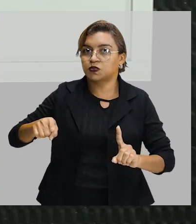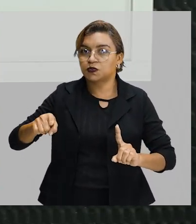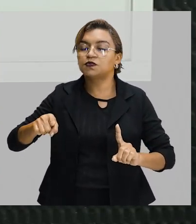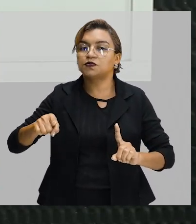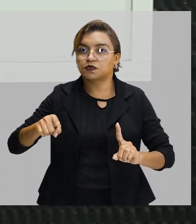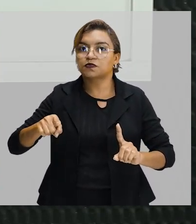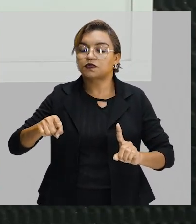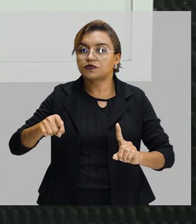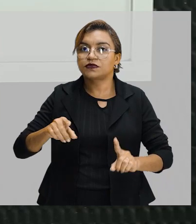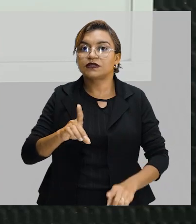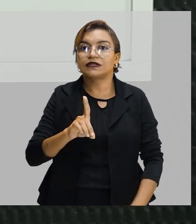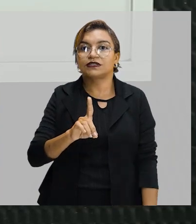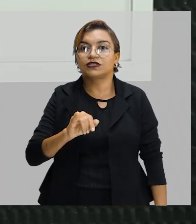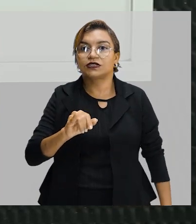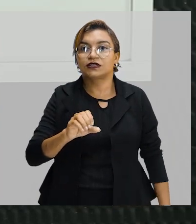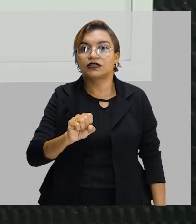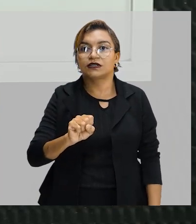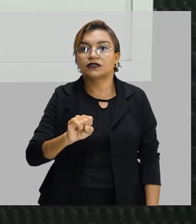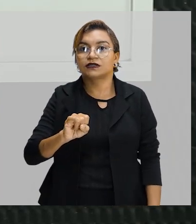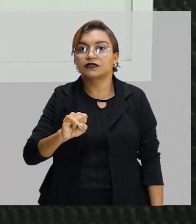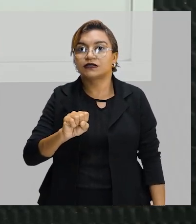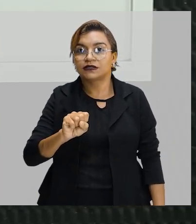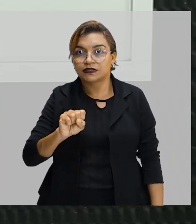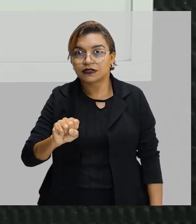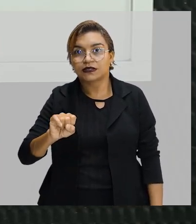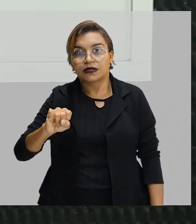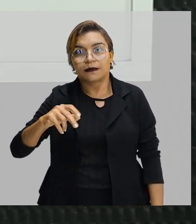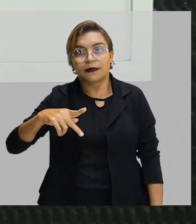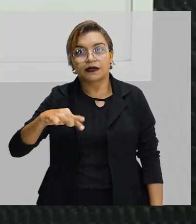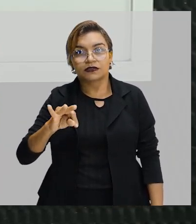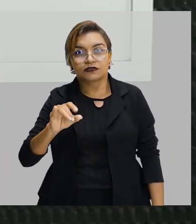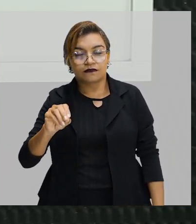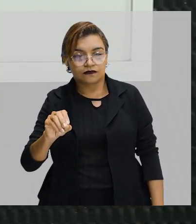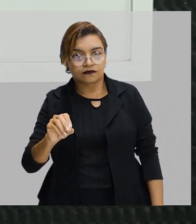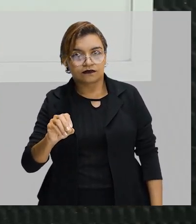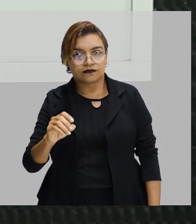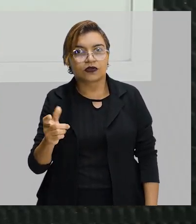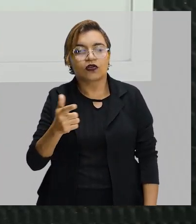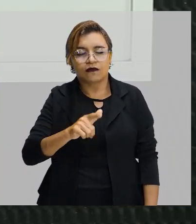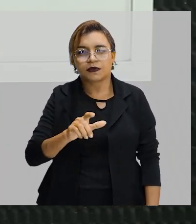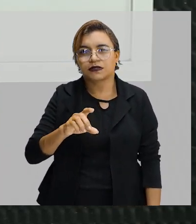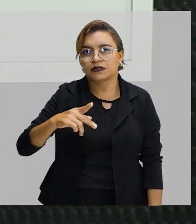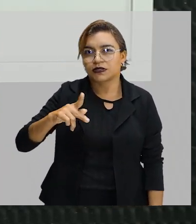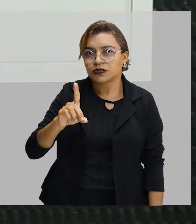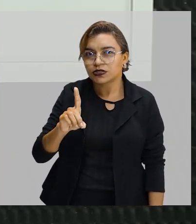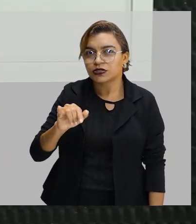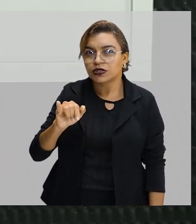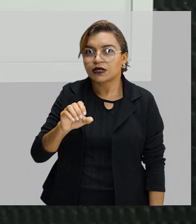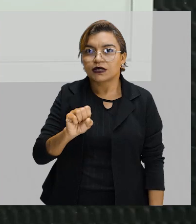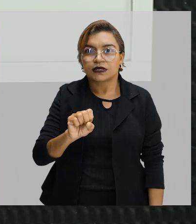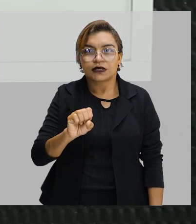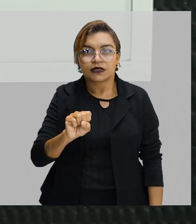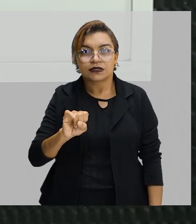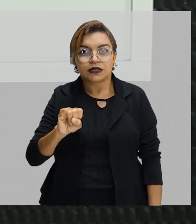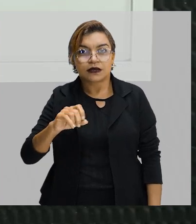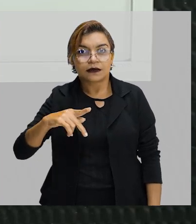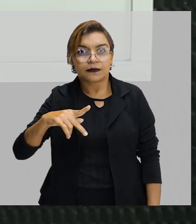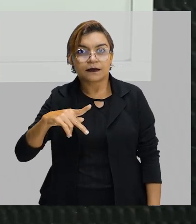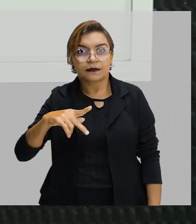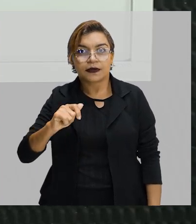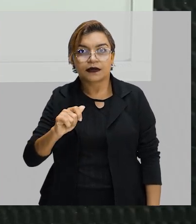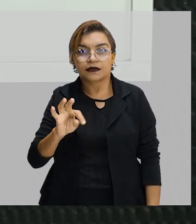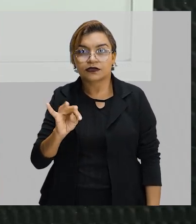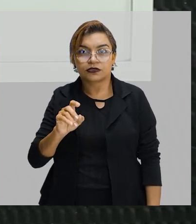oscilatórios dissipativos, porque ele está diminuindo até parar. Como nós estamos trabalhando com um sistema ideal,